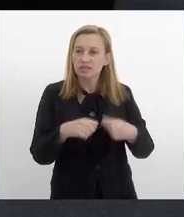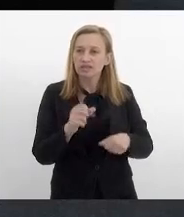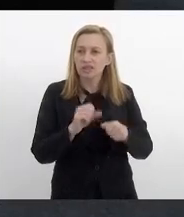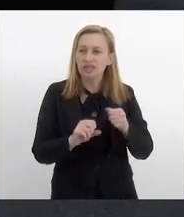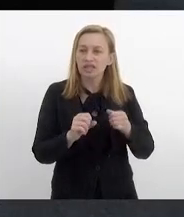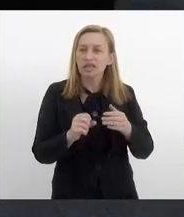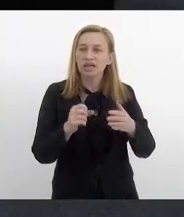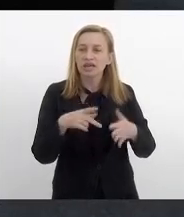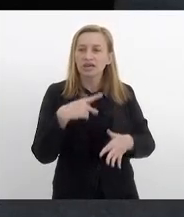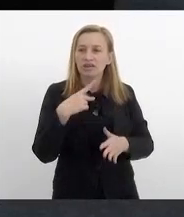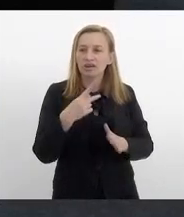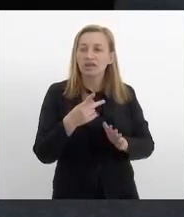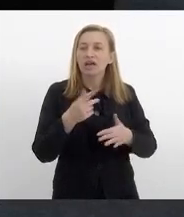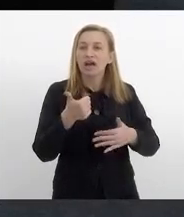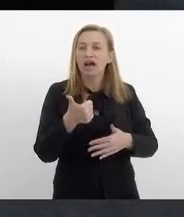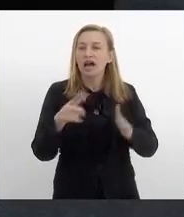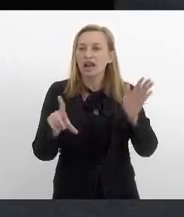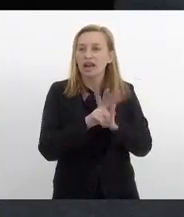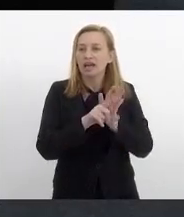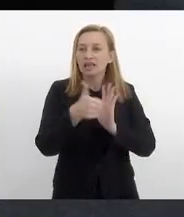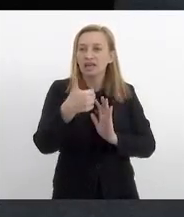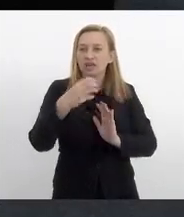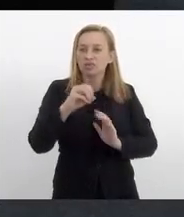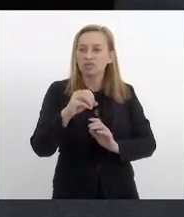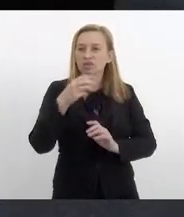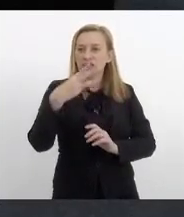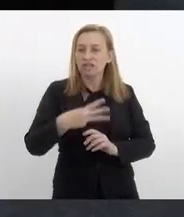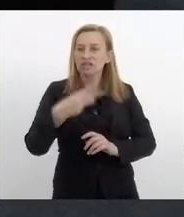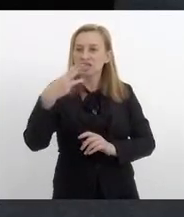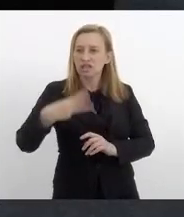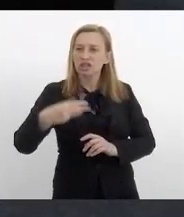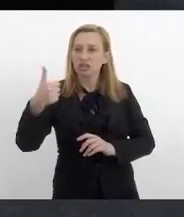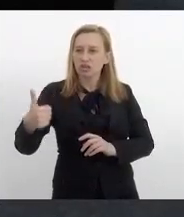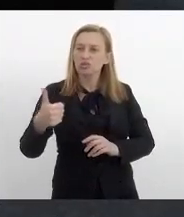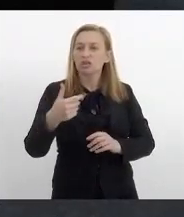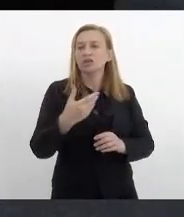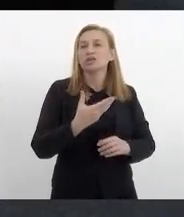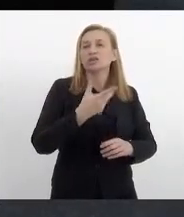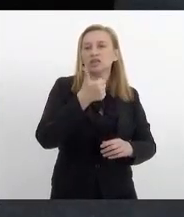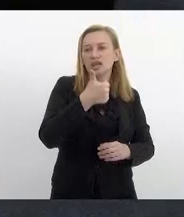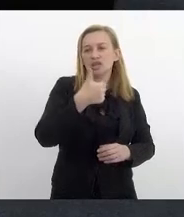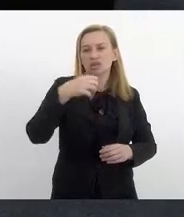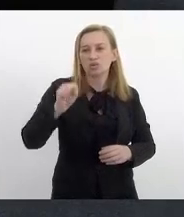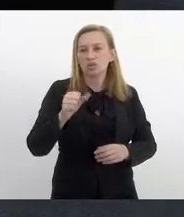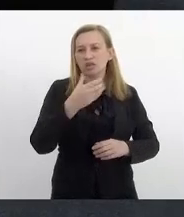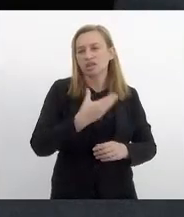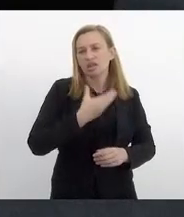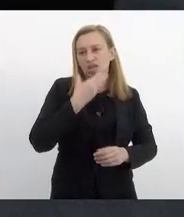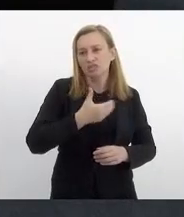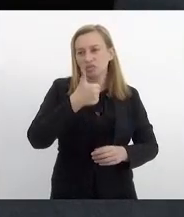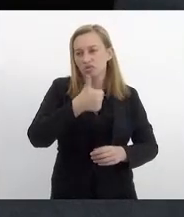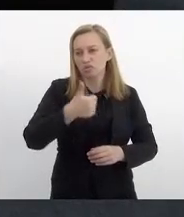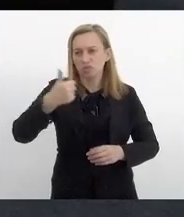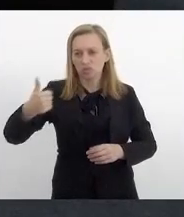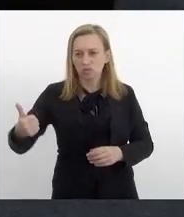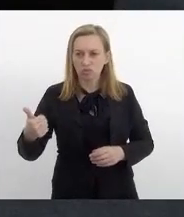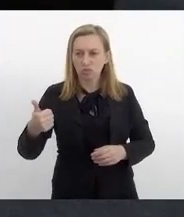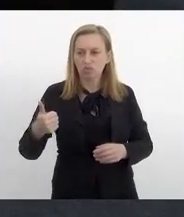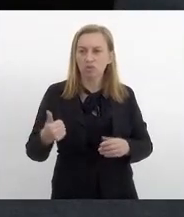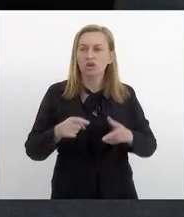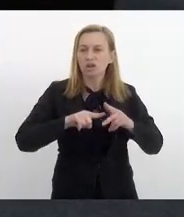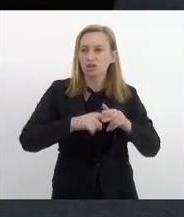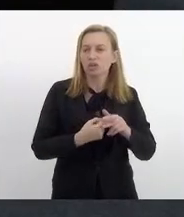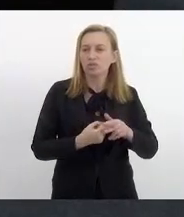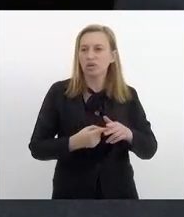Lei 10.331, de 18 de dezembro de 2001, que é a lei federal que regulamenta o